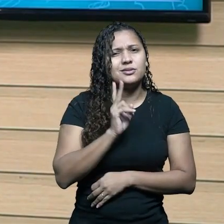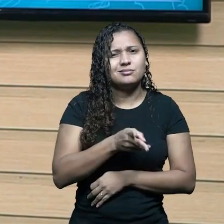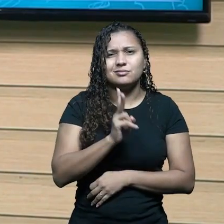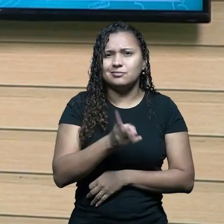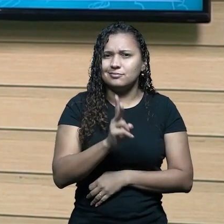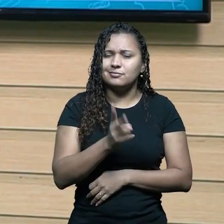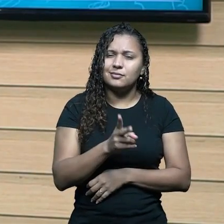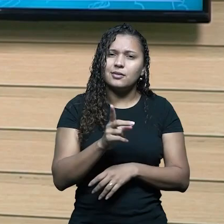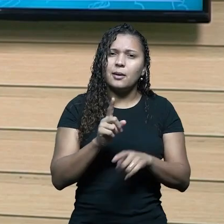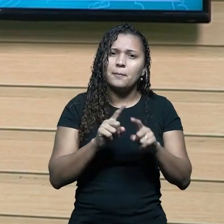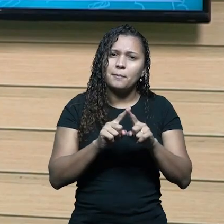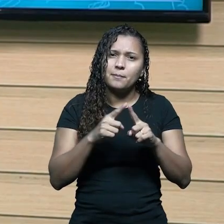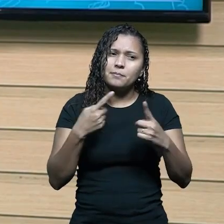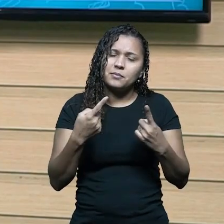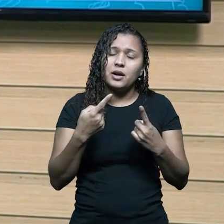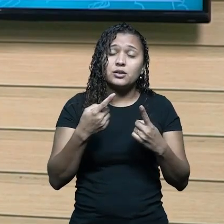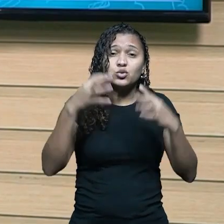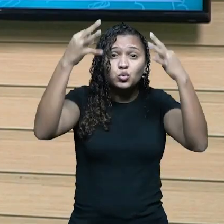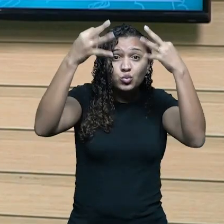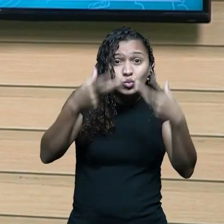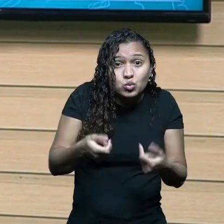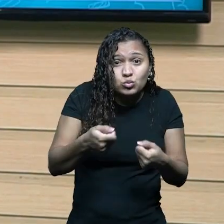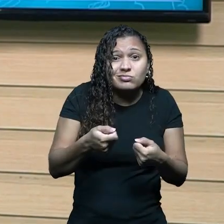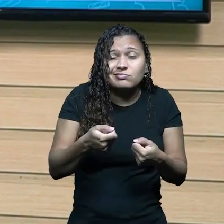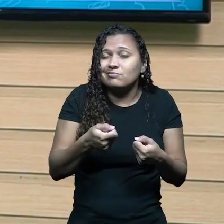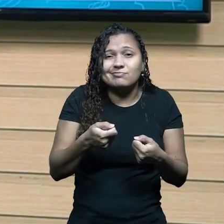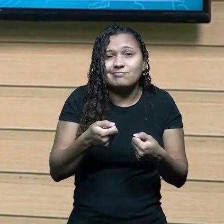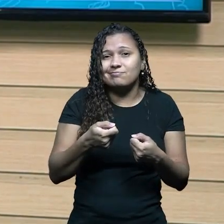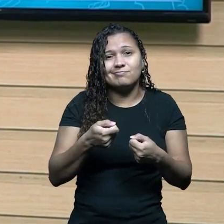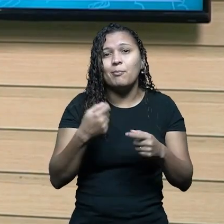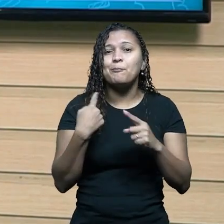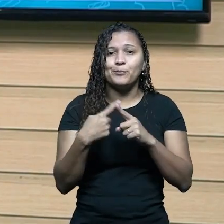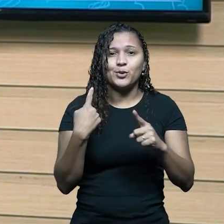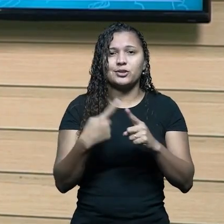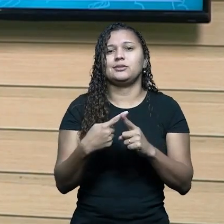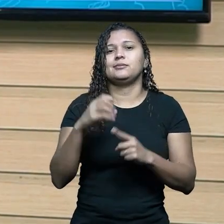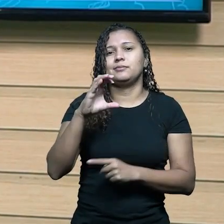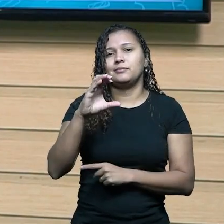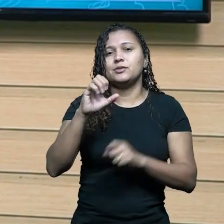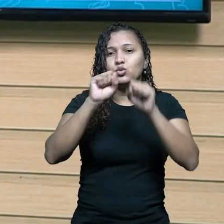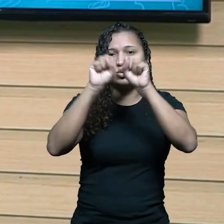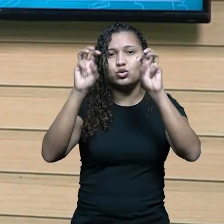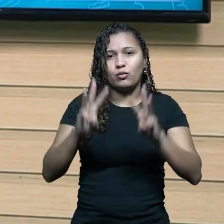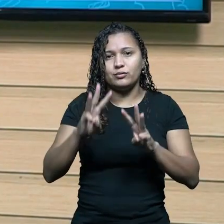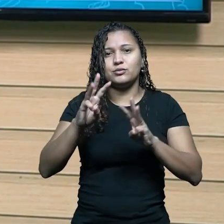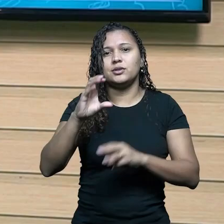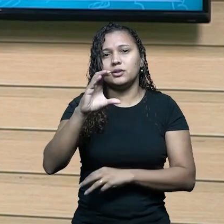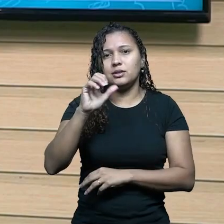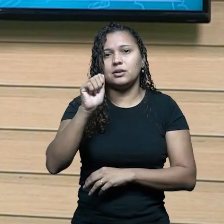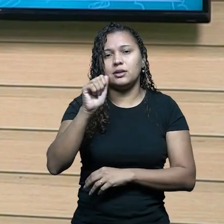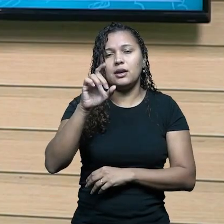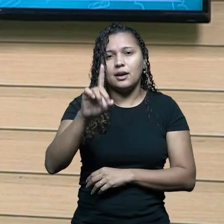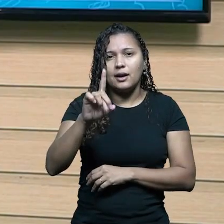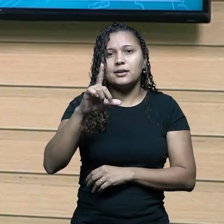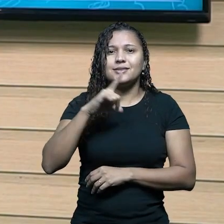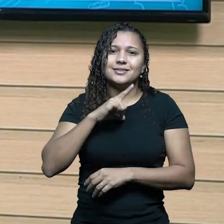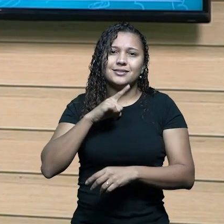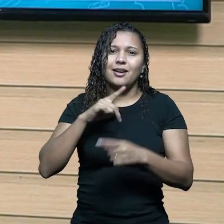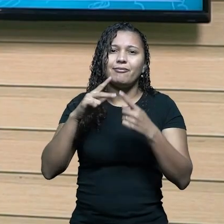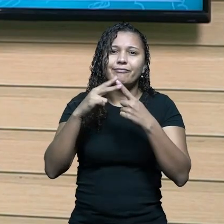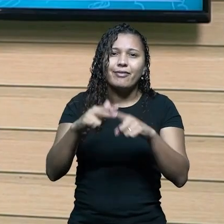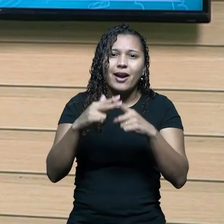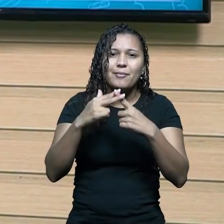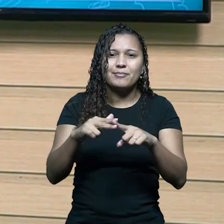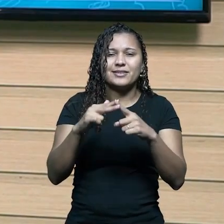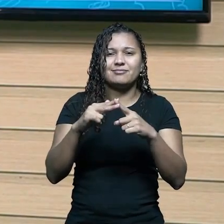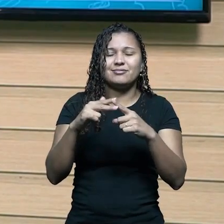bem utilizados, mas não iremos ver todos, porque o sistema CAD, o software CAD, ele tem diferentes